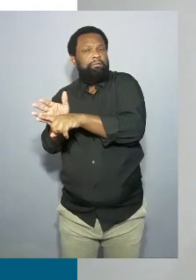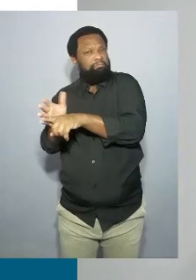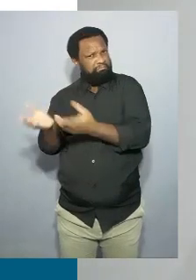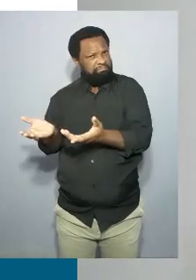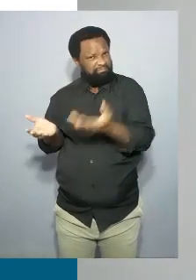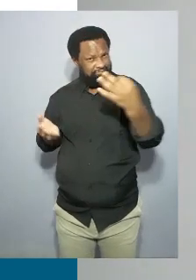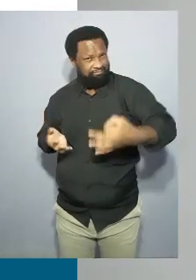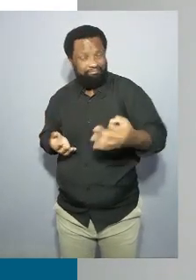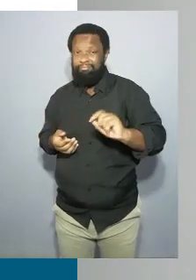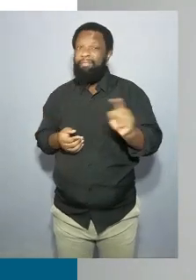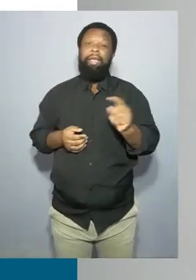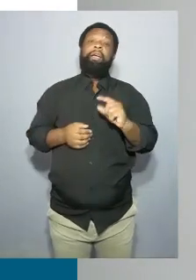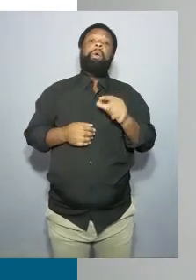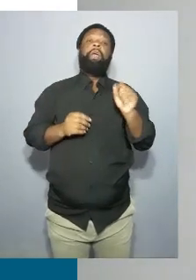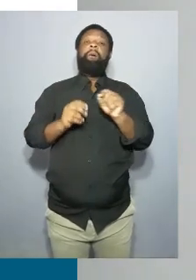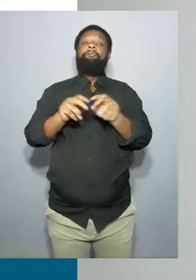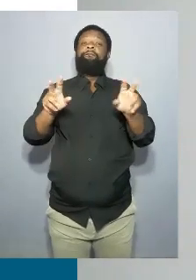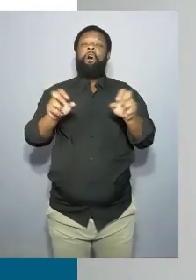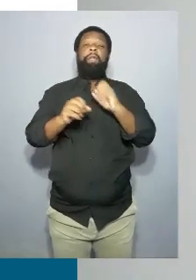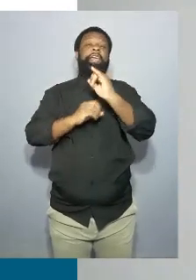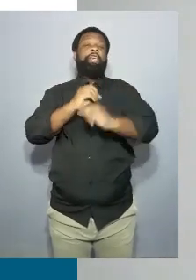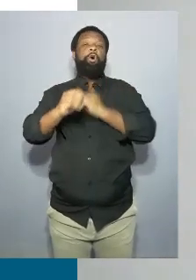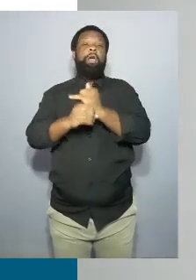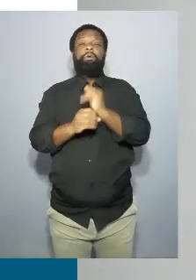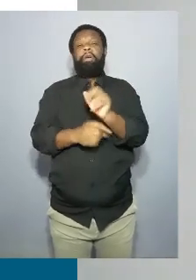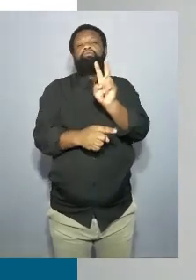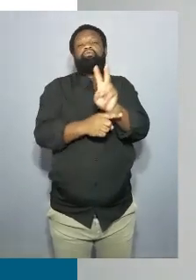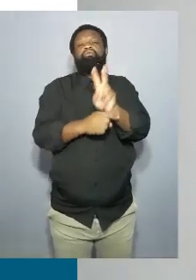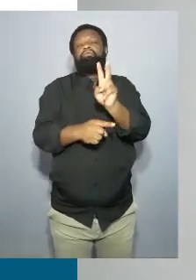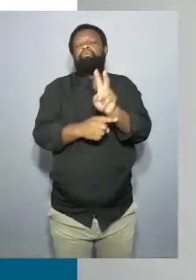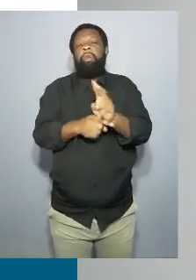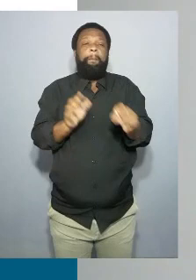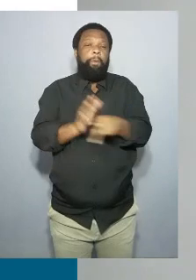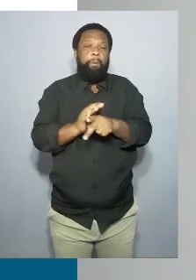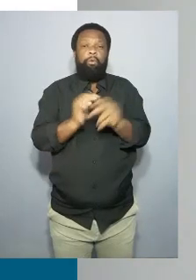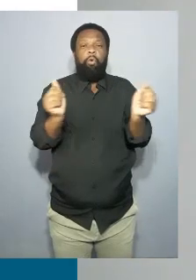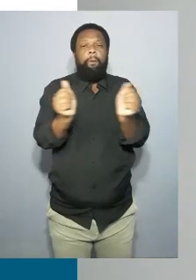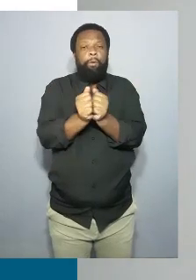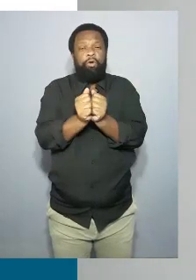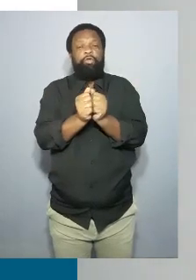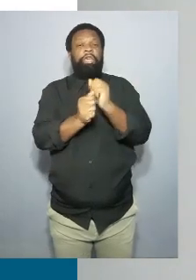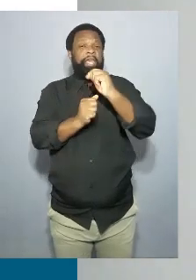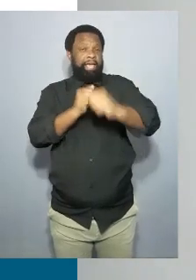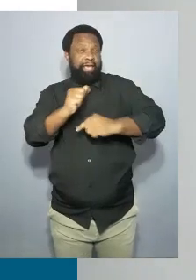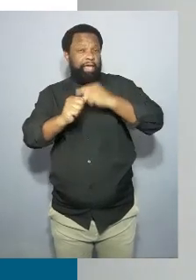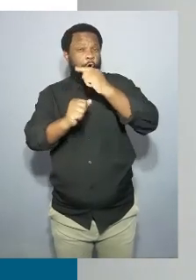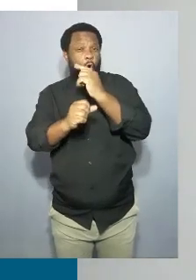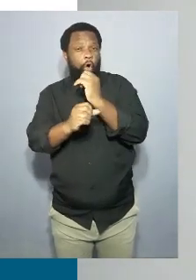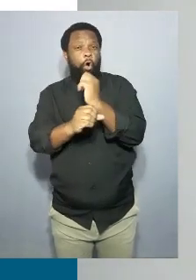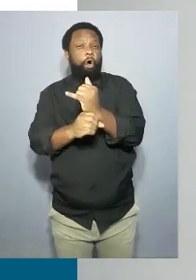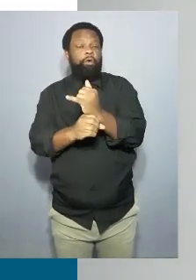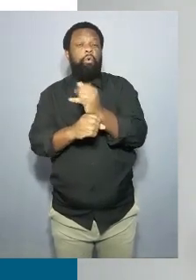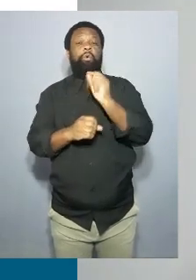uma fórmula iônica. Isso daqui é uma representação do composto iônico, é uma representação